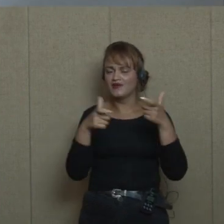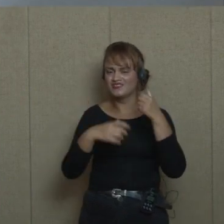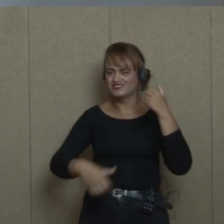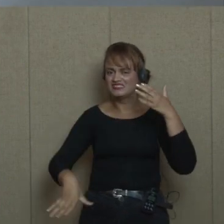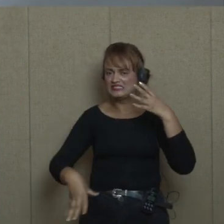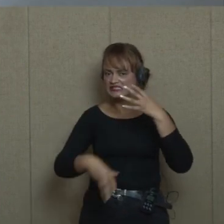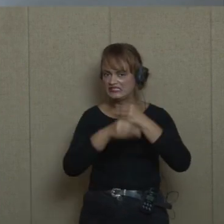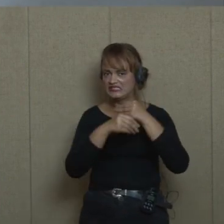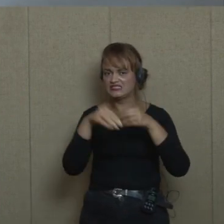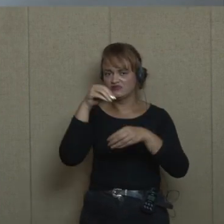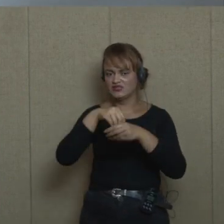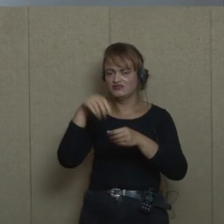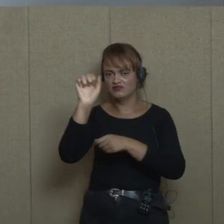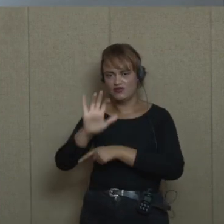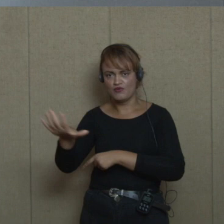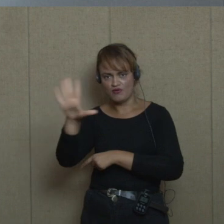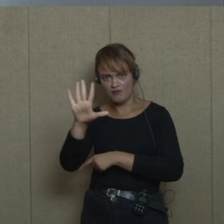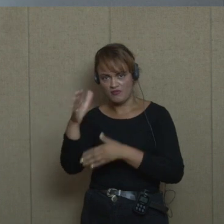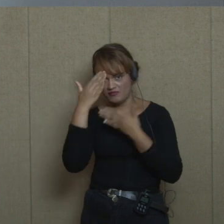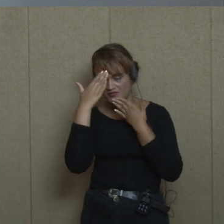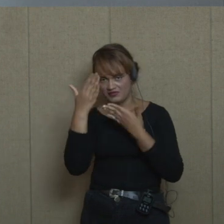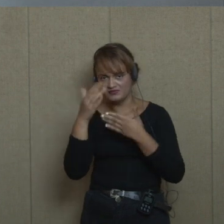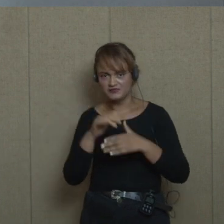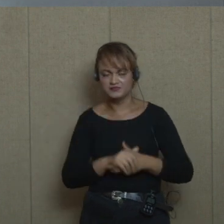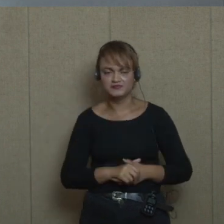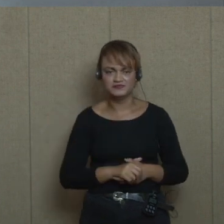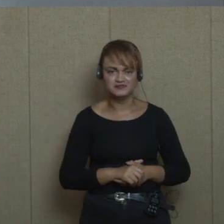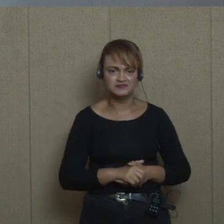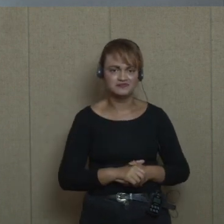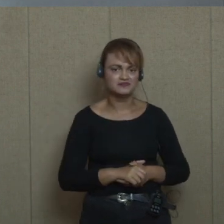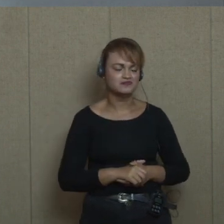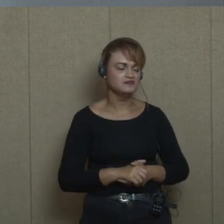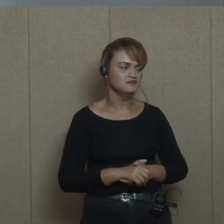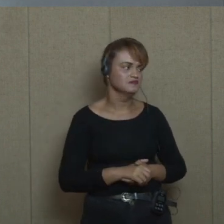na Europa? Muito obrigado. Yes, you have reached